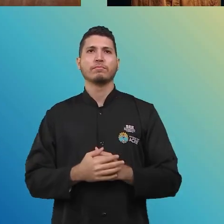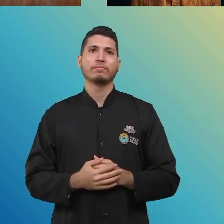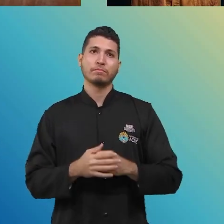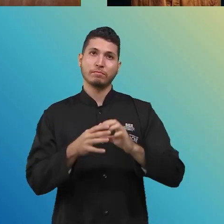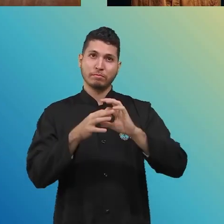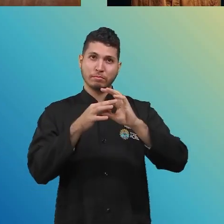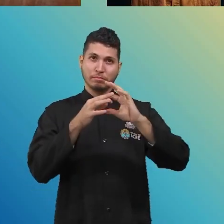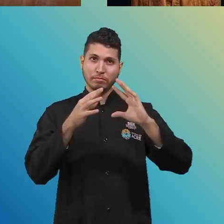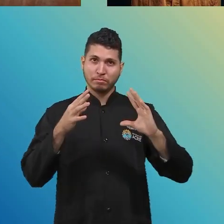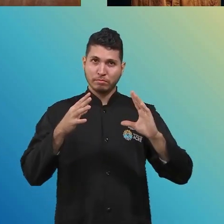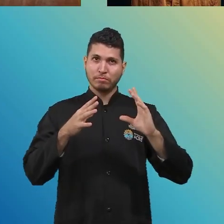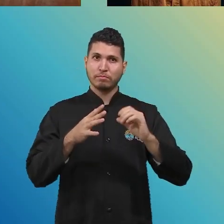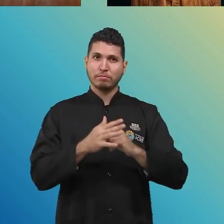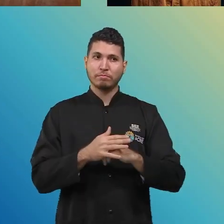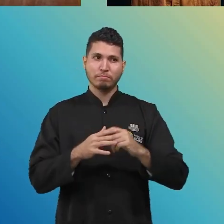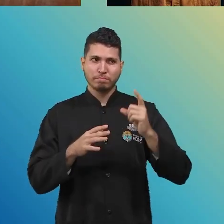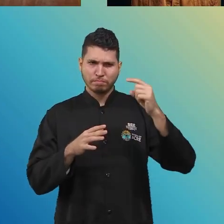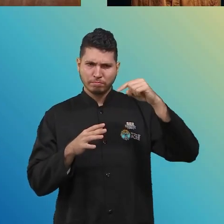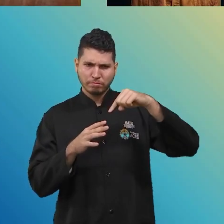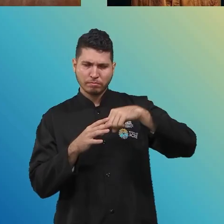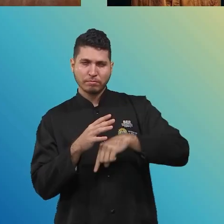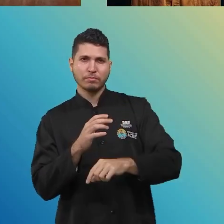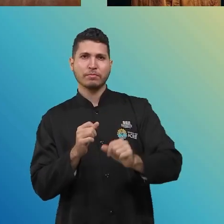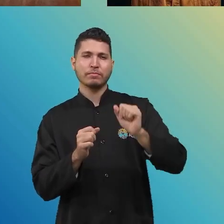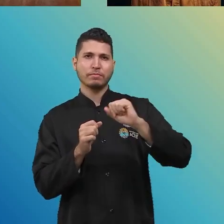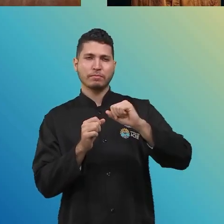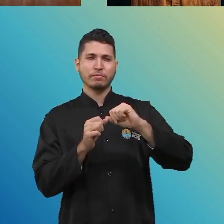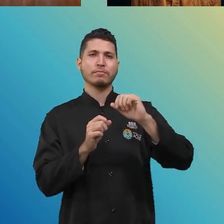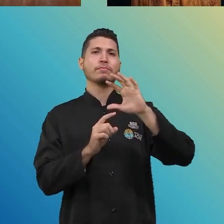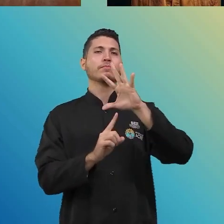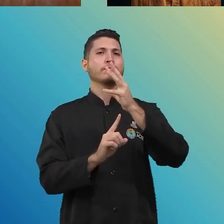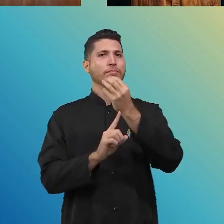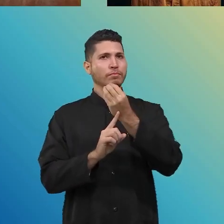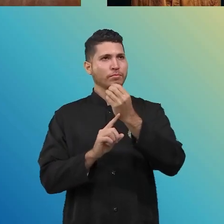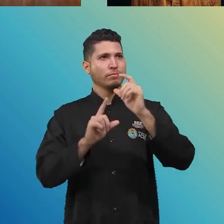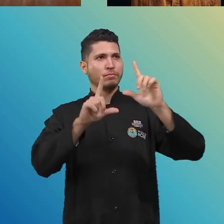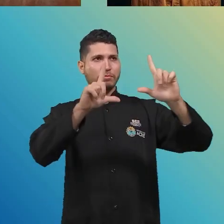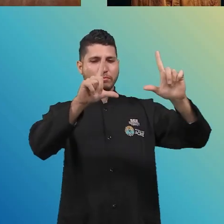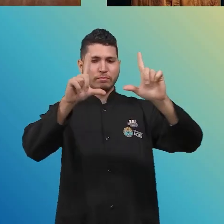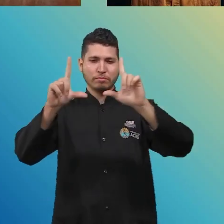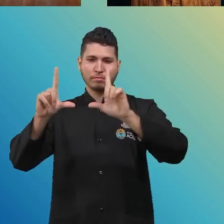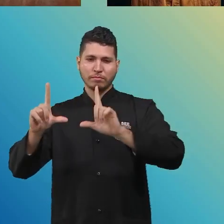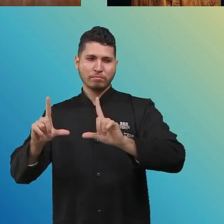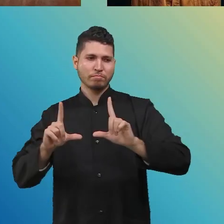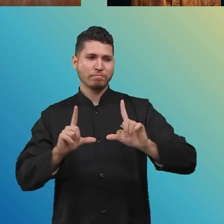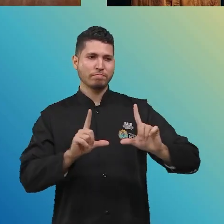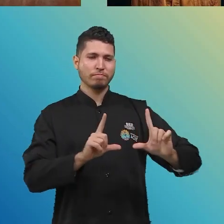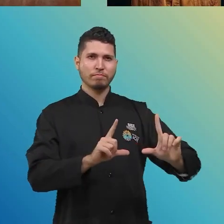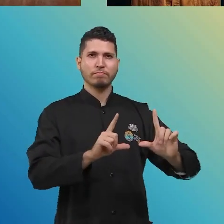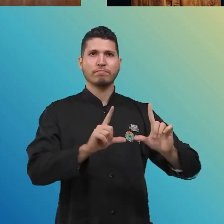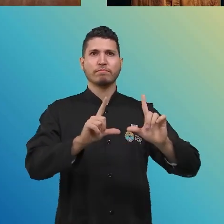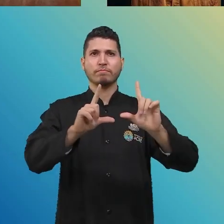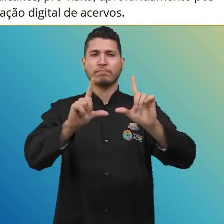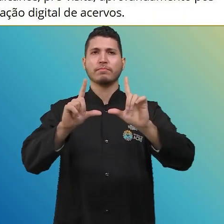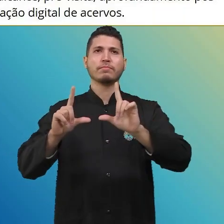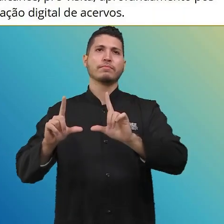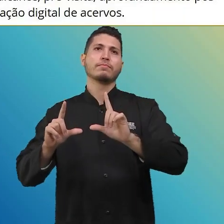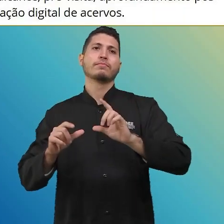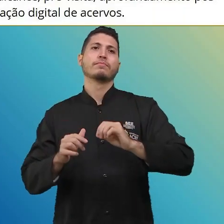permitem explorar obras e exposições com imersão sem precedentes. Então é